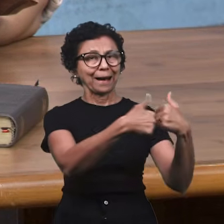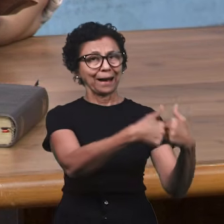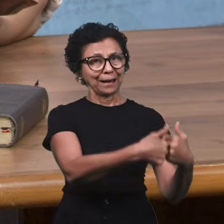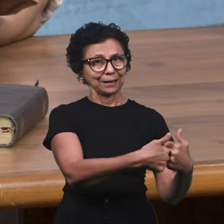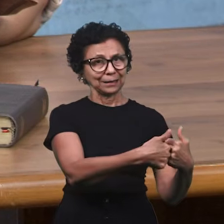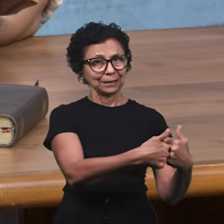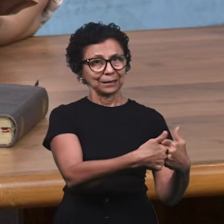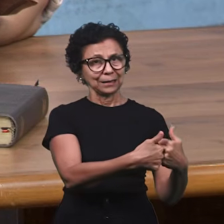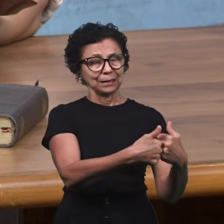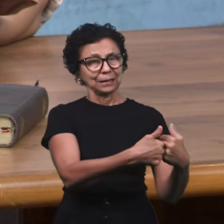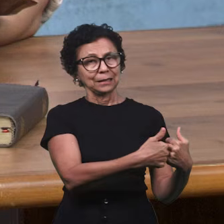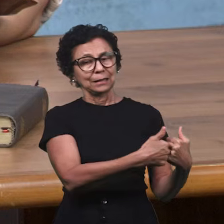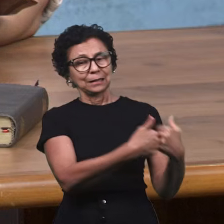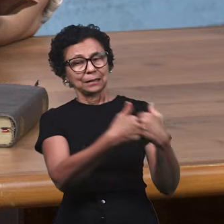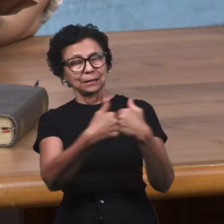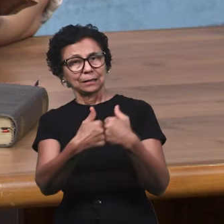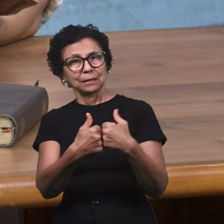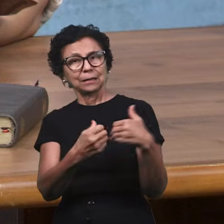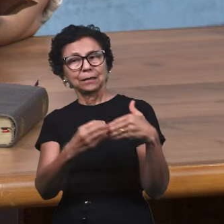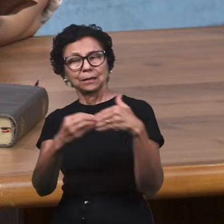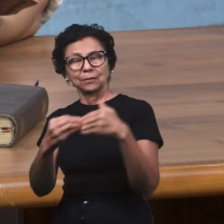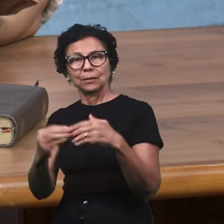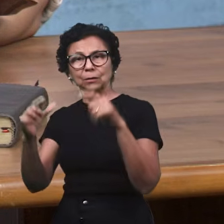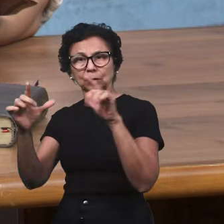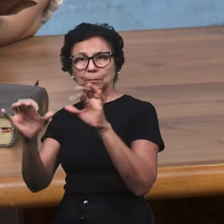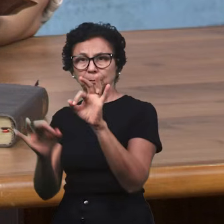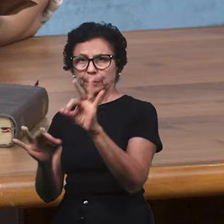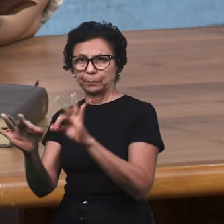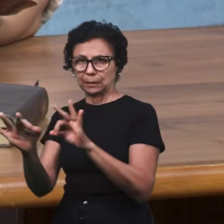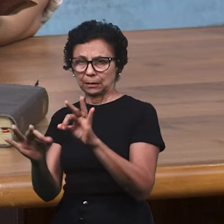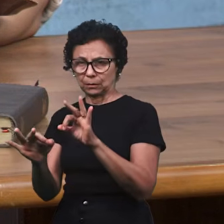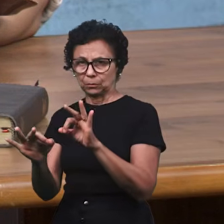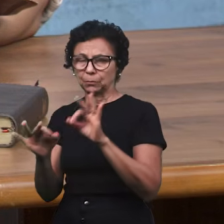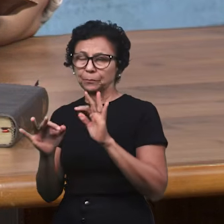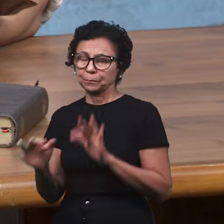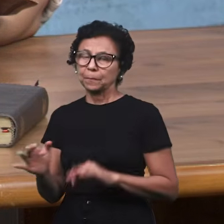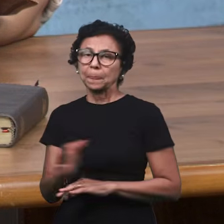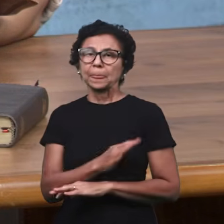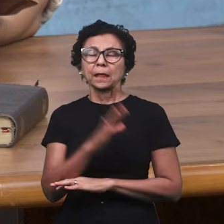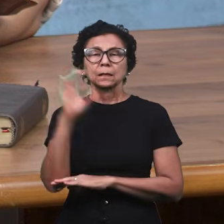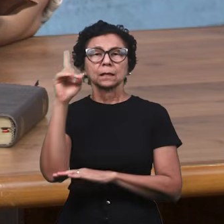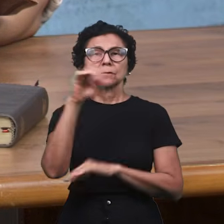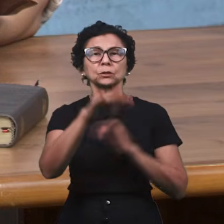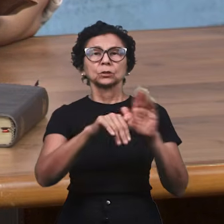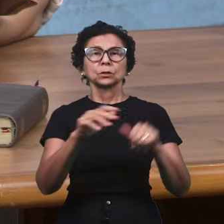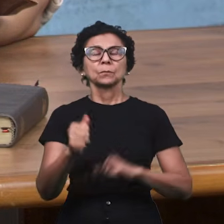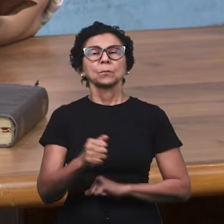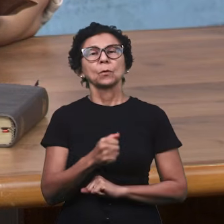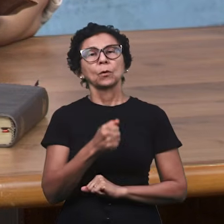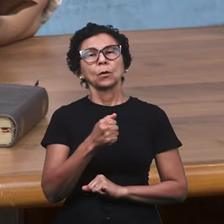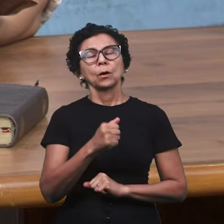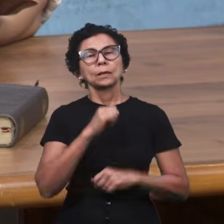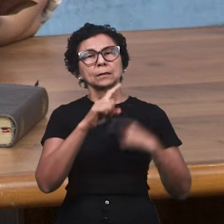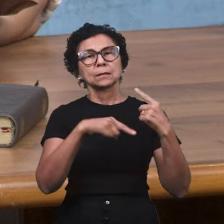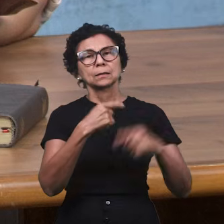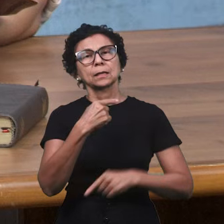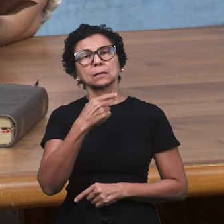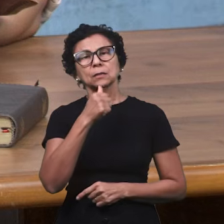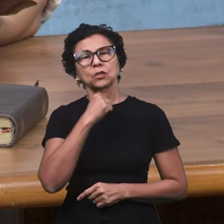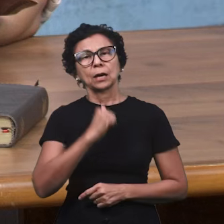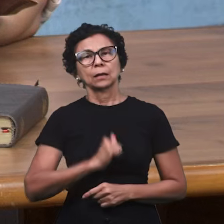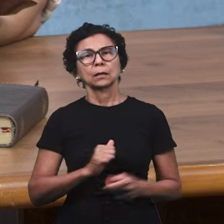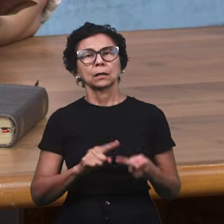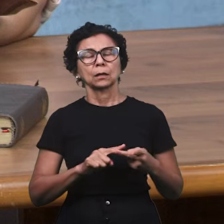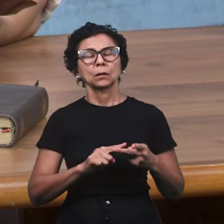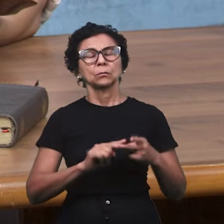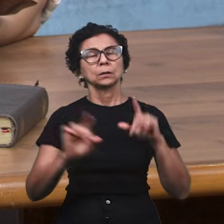preparado. E Davi ajuntou os filhos de Arão e os levitas. Dos